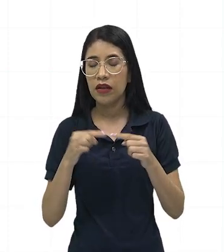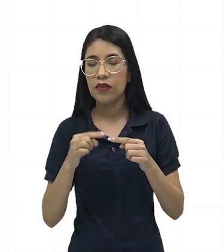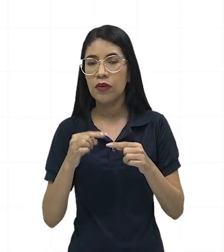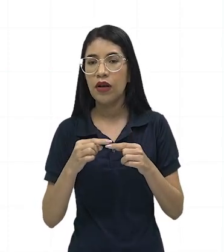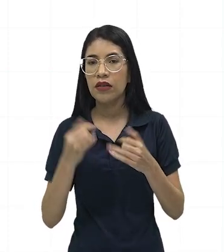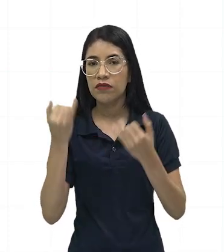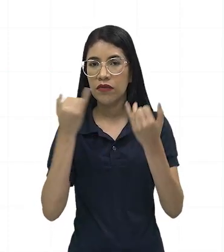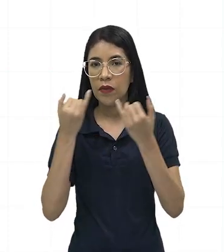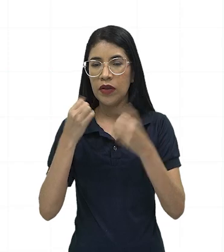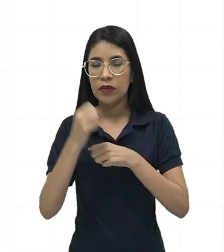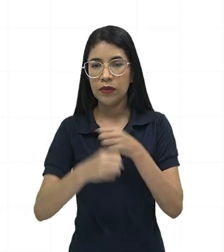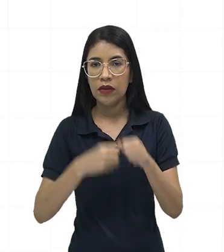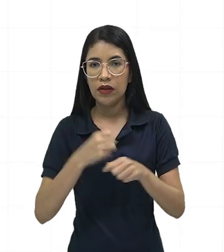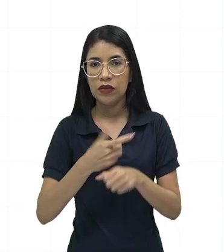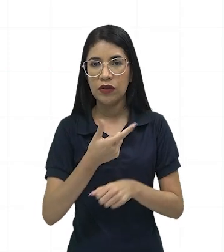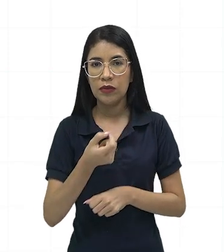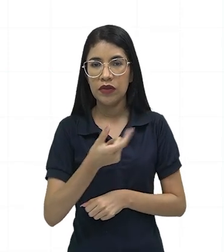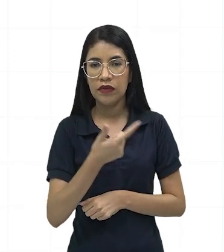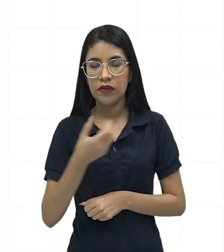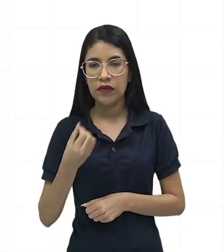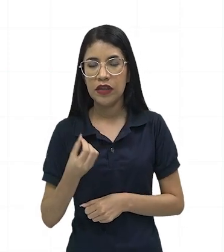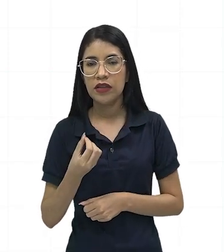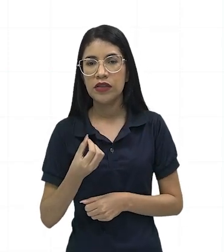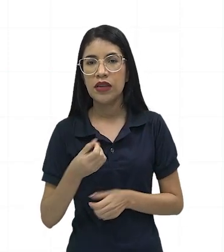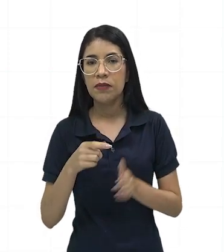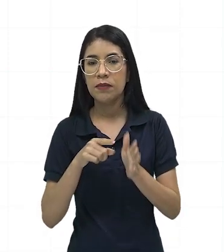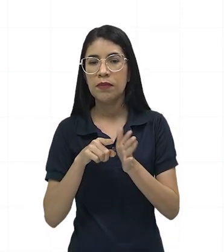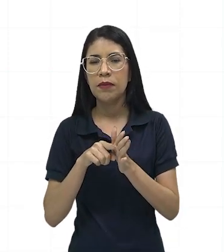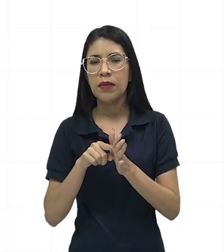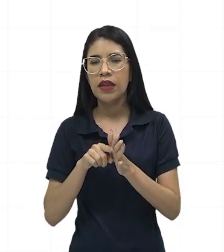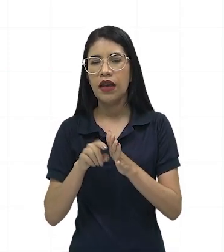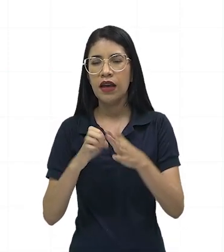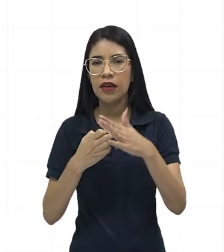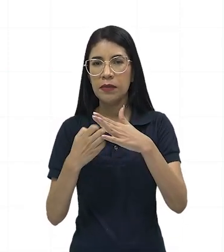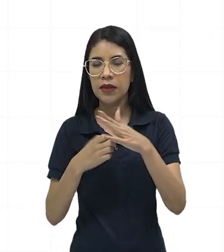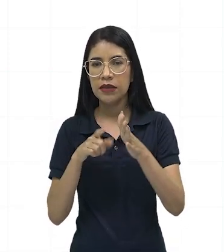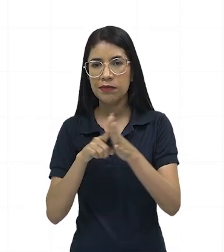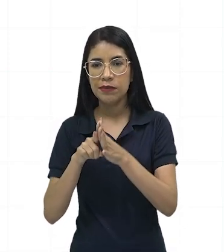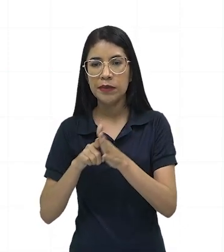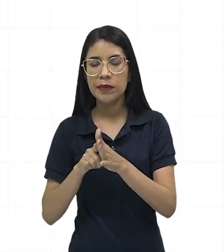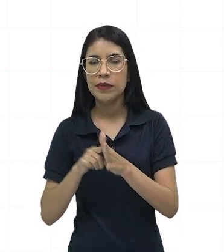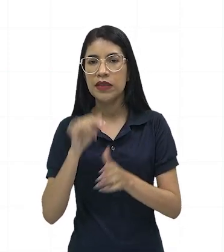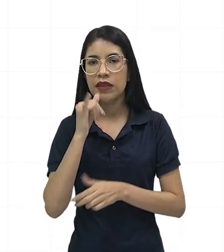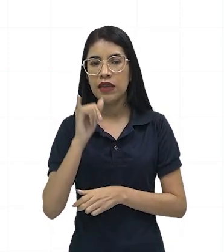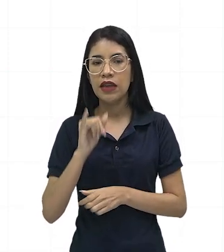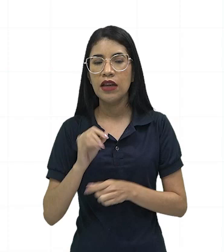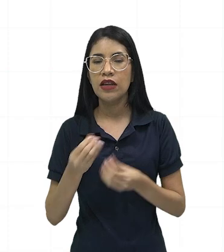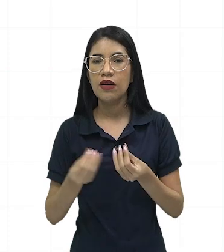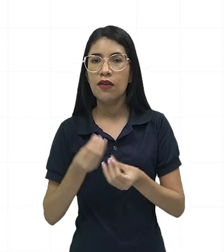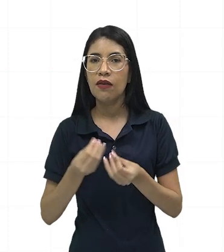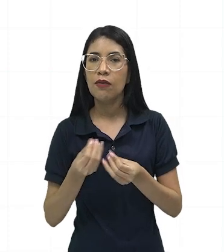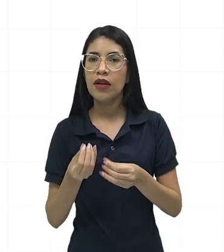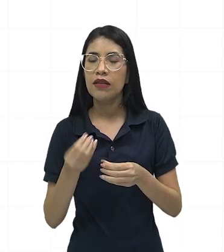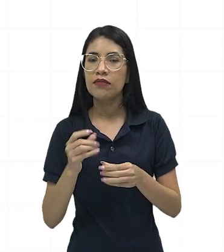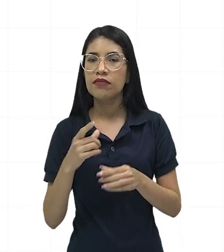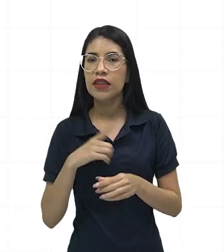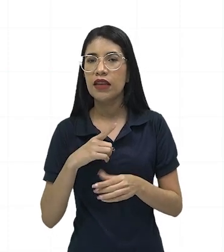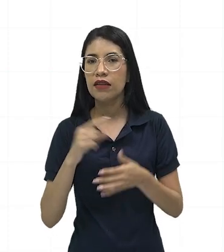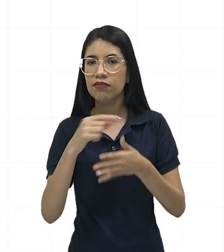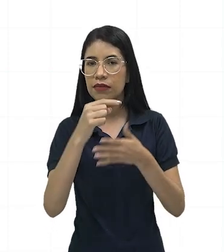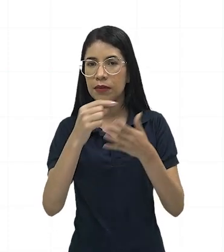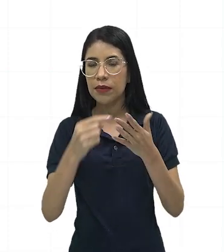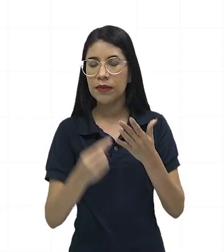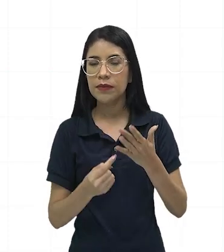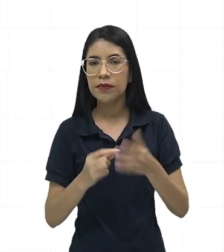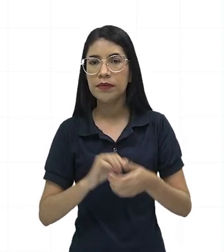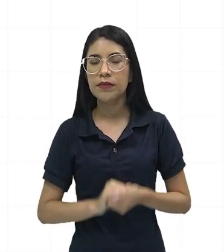de 2020, da Empresa de Pesquisa Energética, é formada por, então, como eu falei para vocês, né,